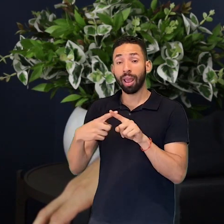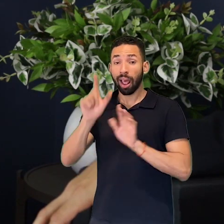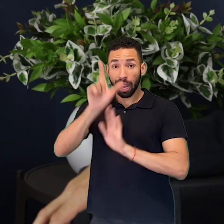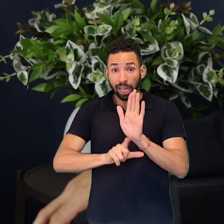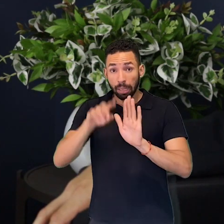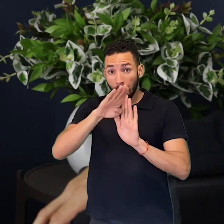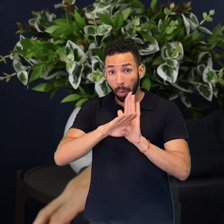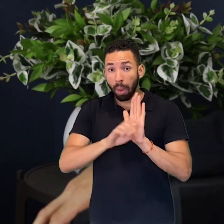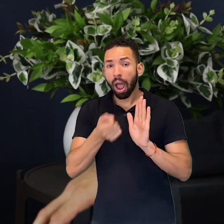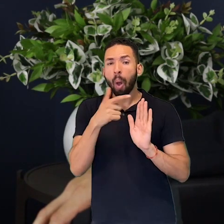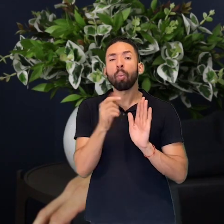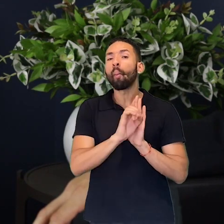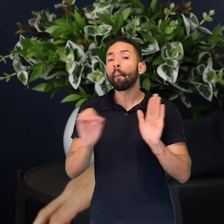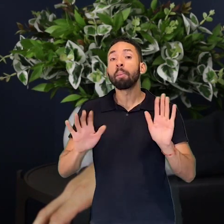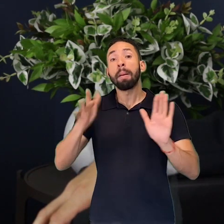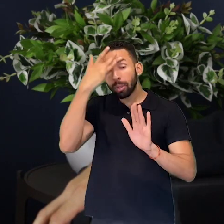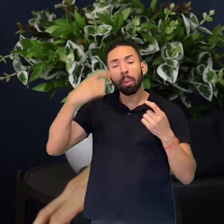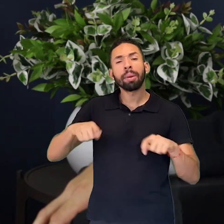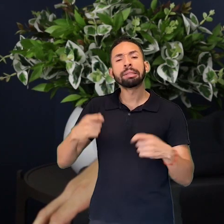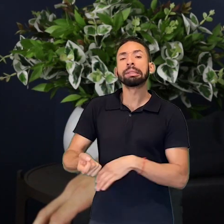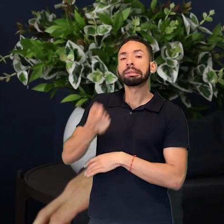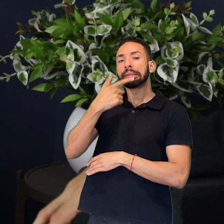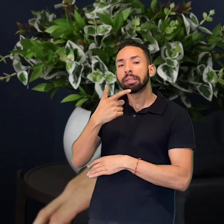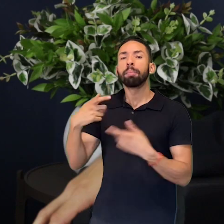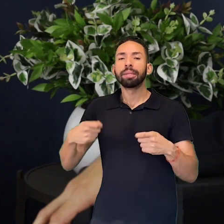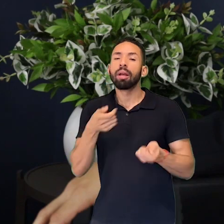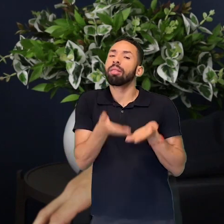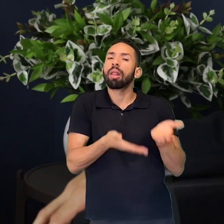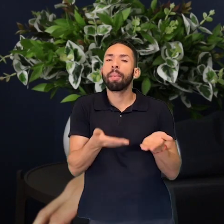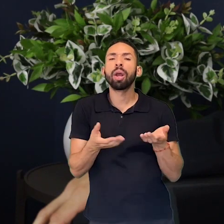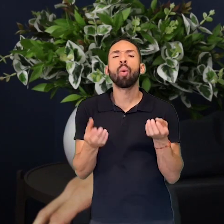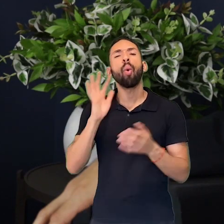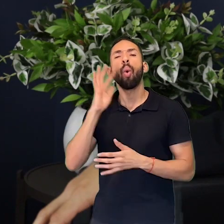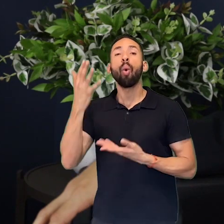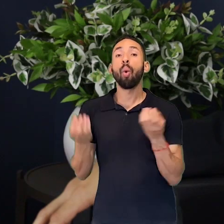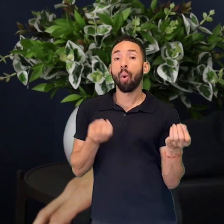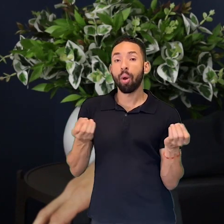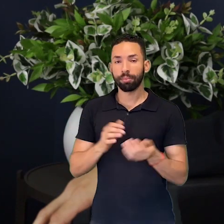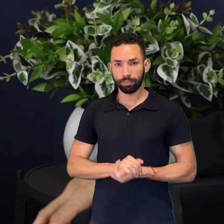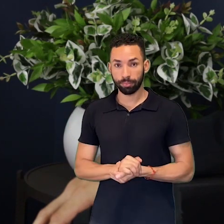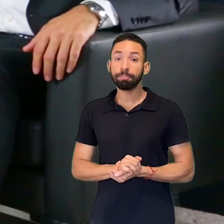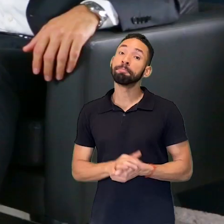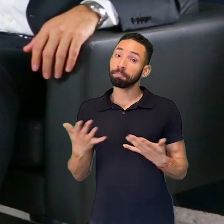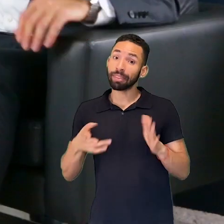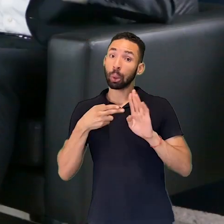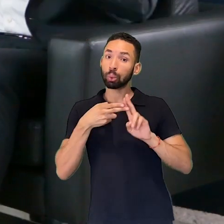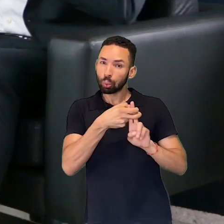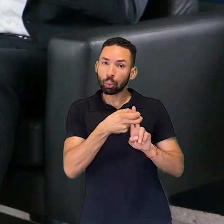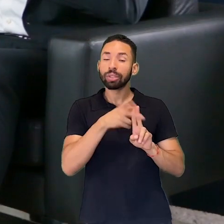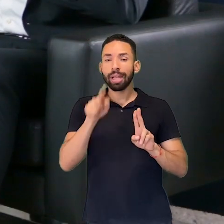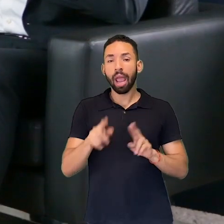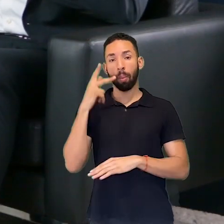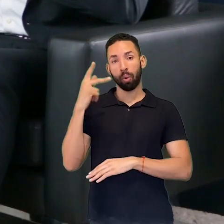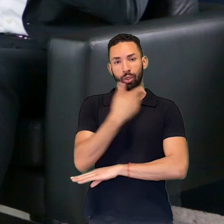para os medicamentos que não estão nessa lista e a pessoa precisa dessa medicação, precisa desse tratamento, o que ela deve fazer? O